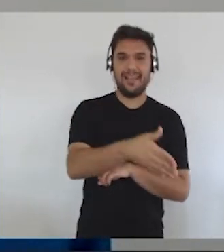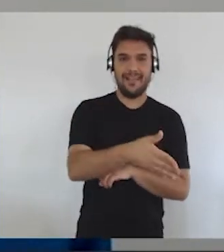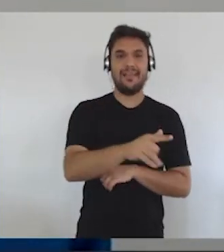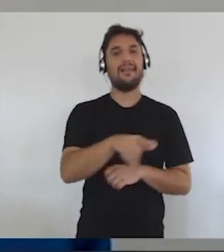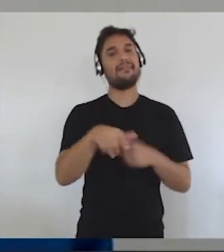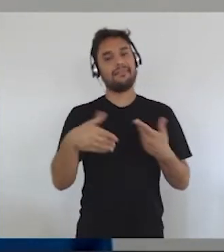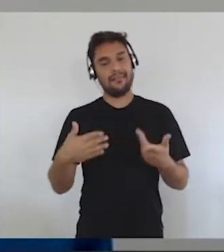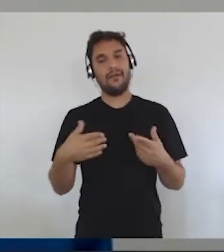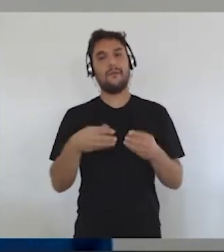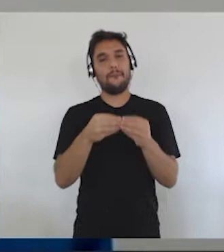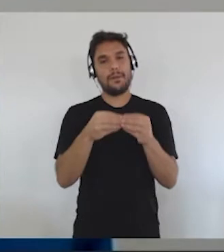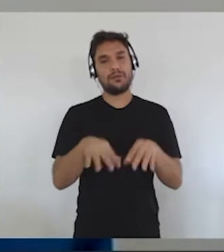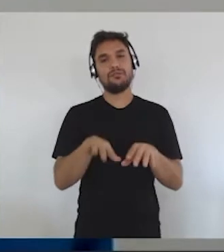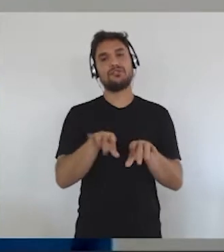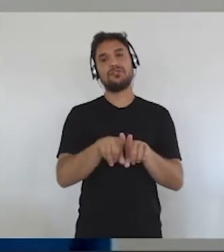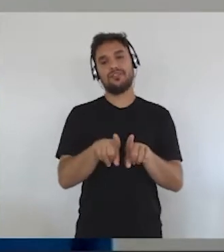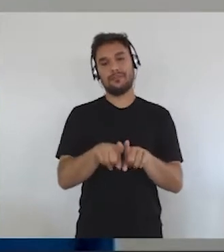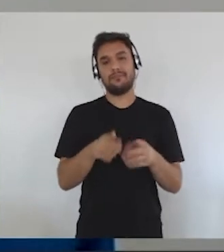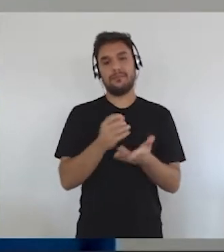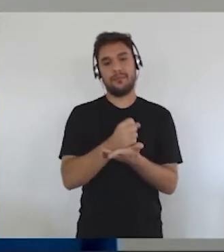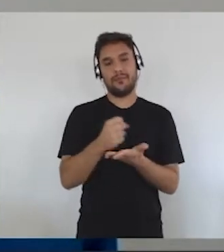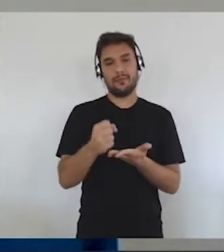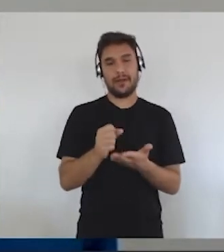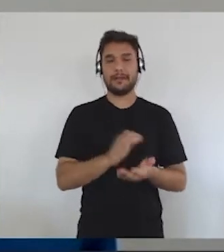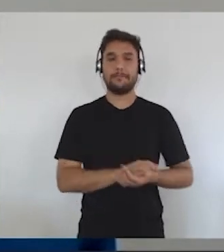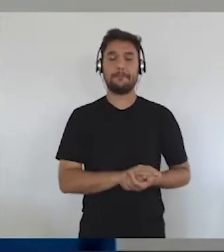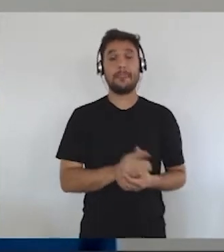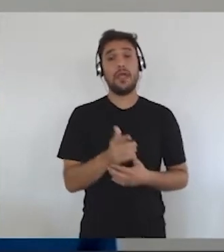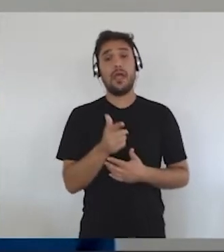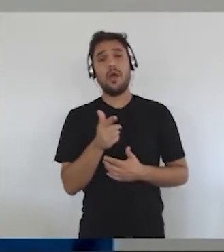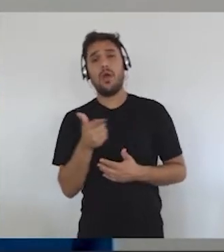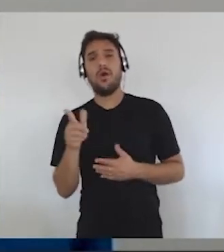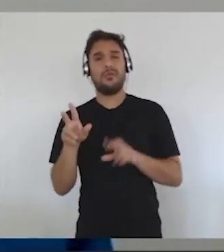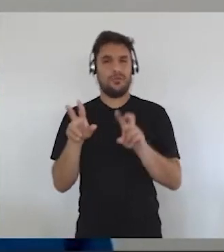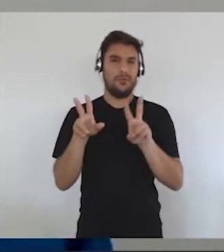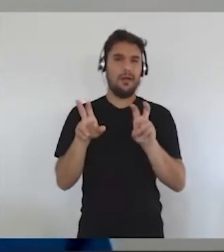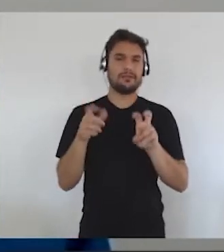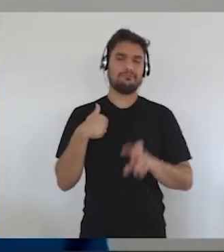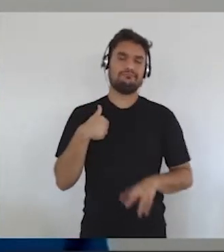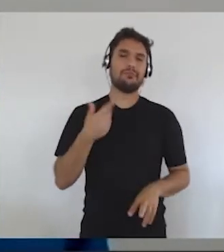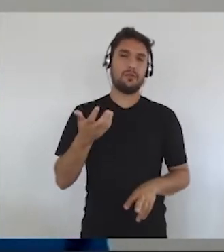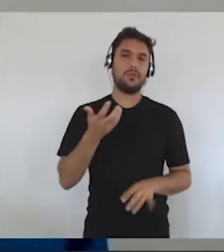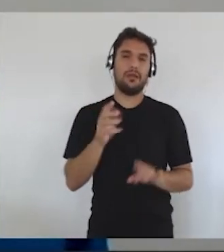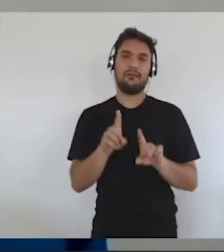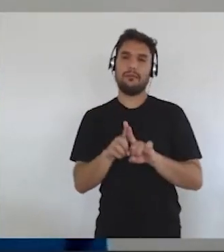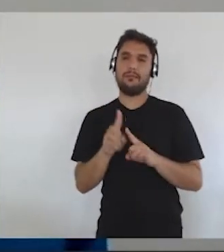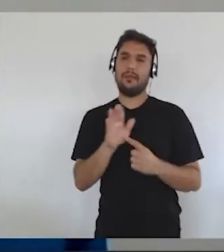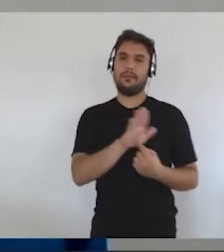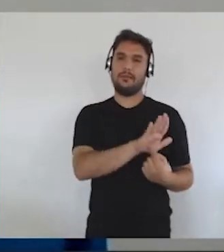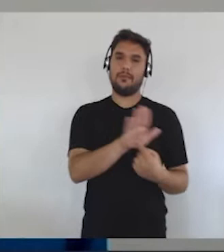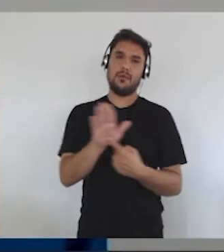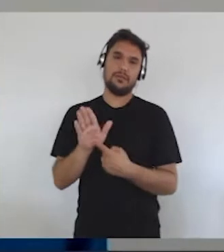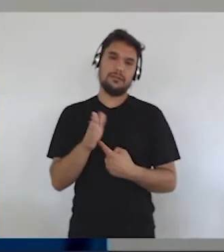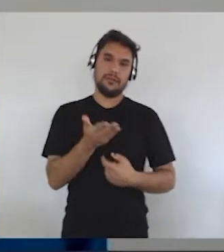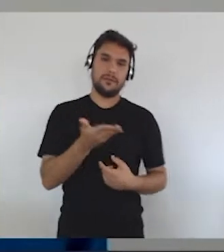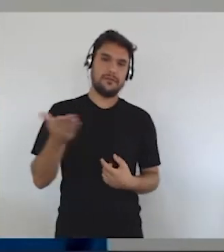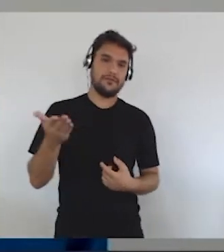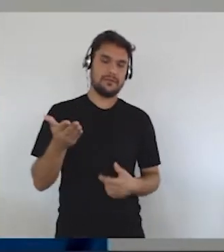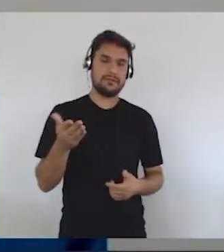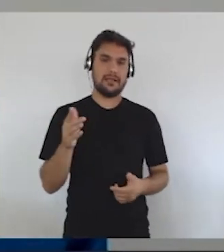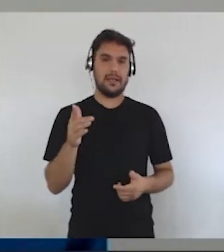fica prejudicado. Um outro ponto que eu gostaria de trazer aqui